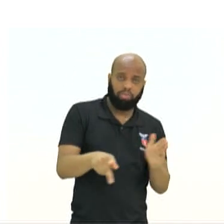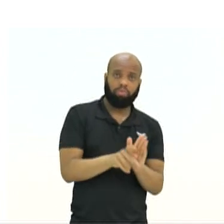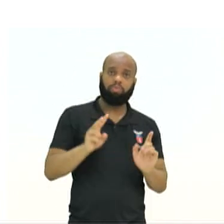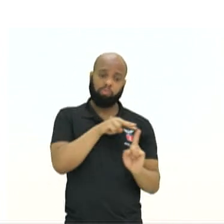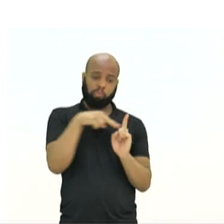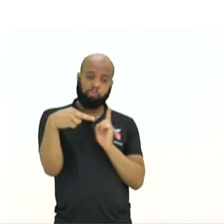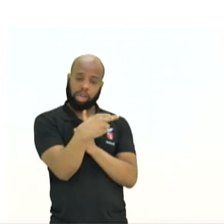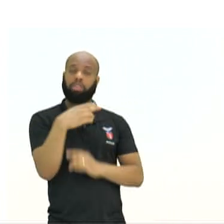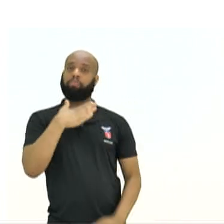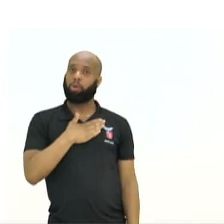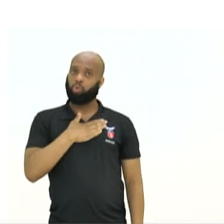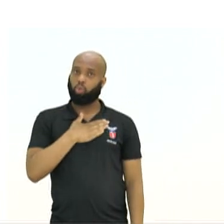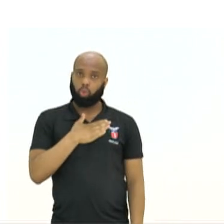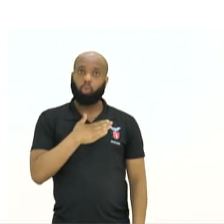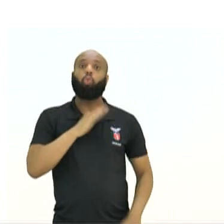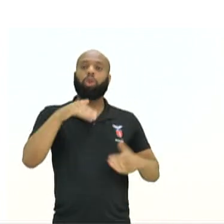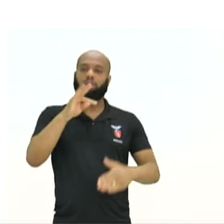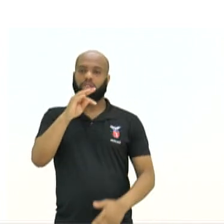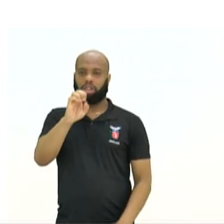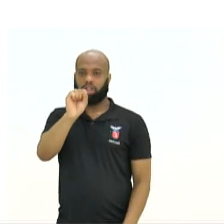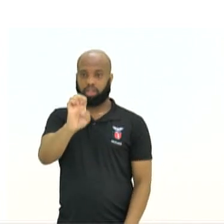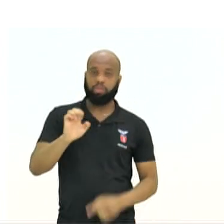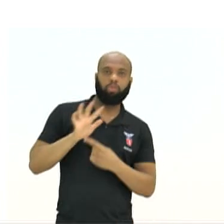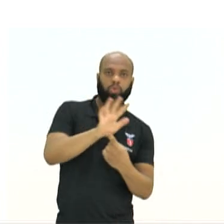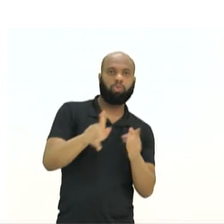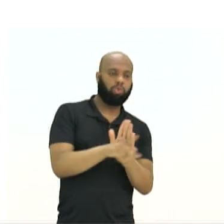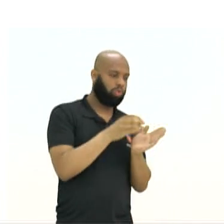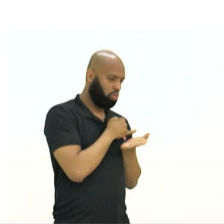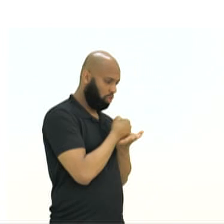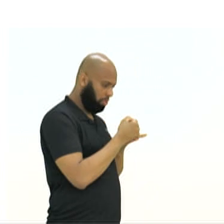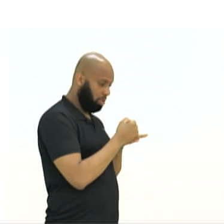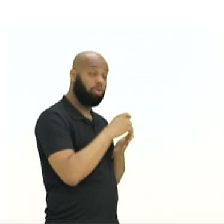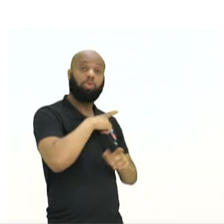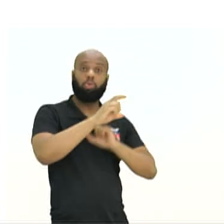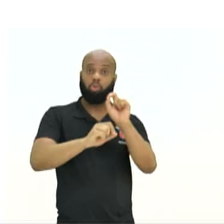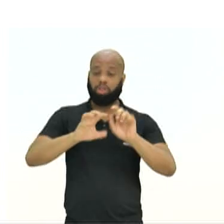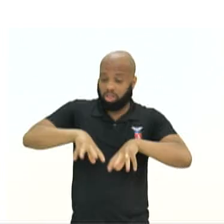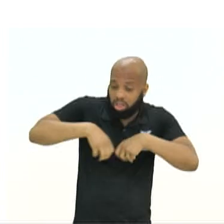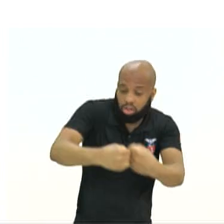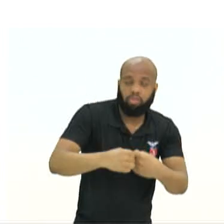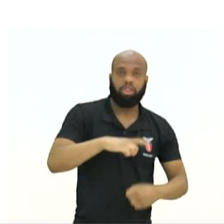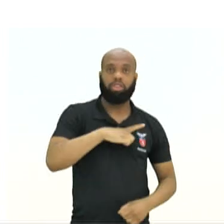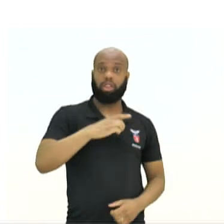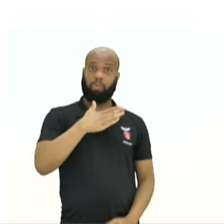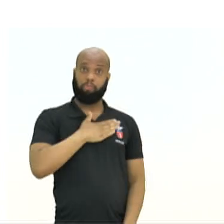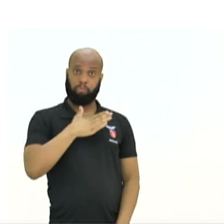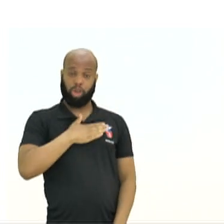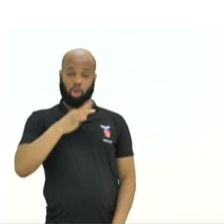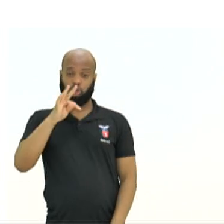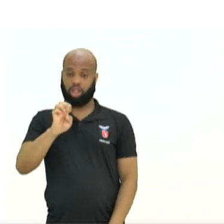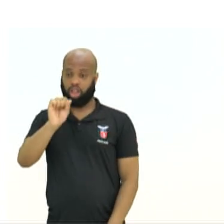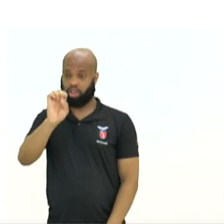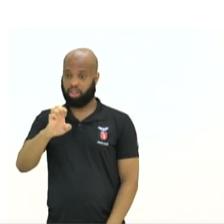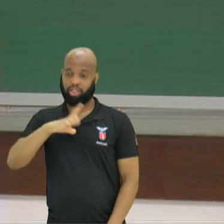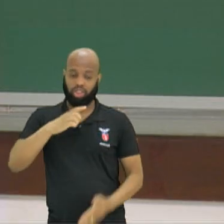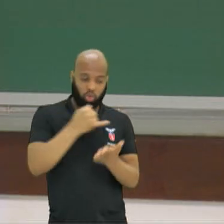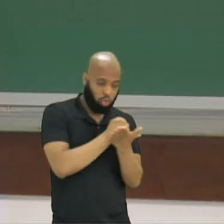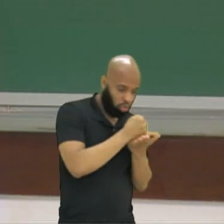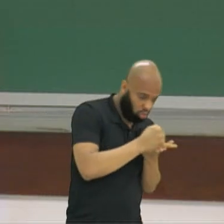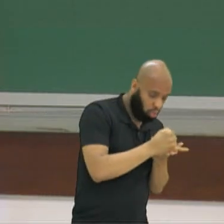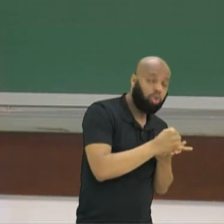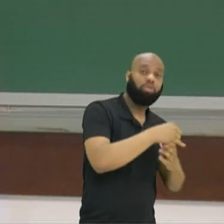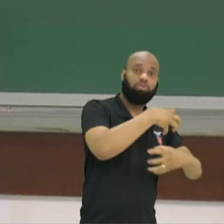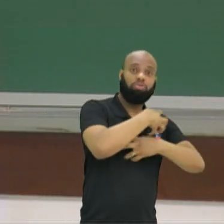ponto de vista. A tese é apresentada na introdução, ou seja, eu tenho que defender a minha tese que eu coloquei lá na introdução